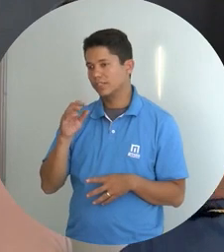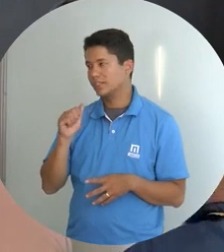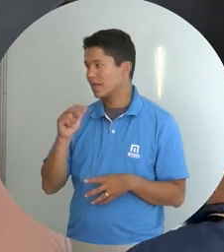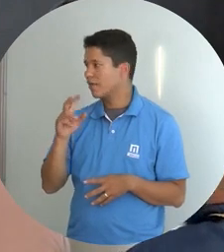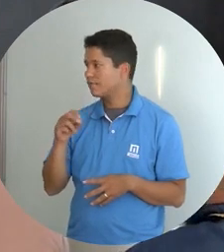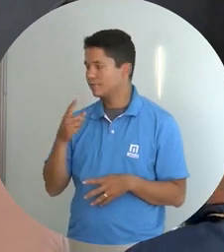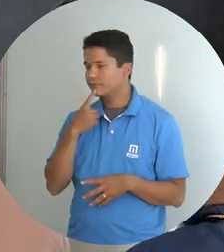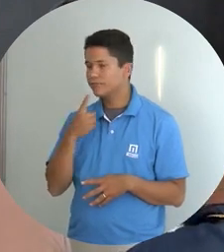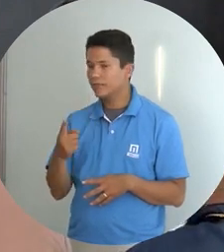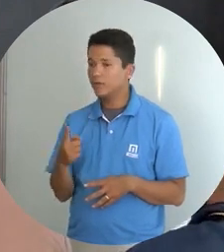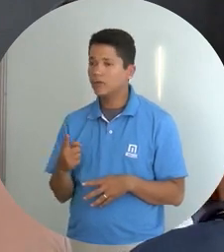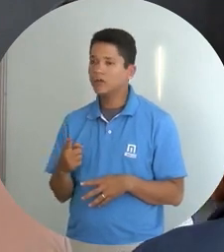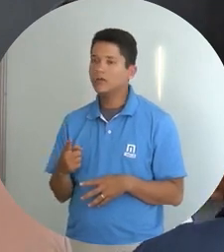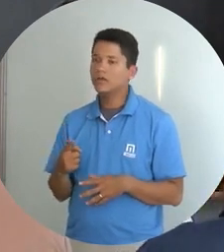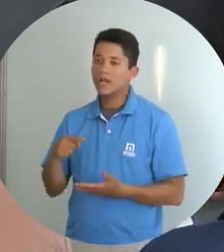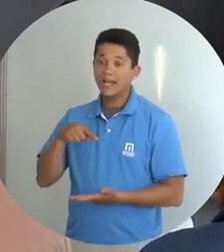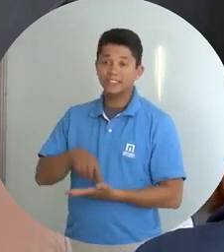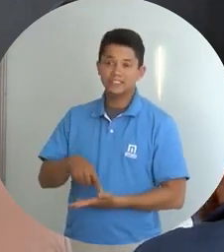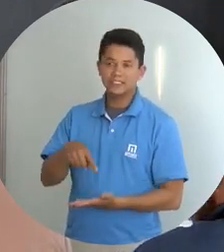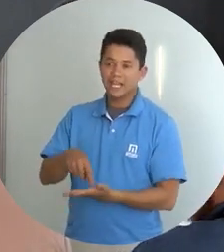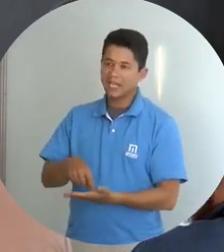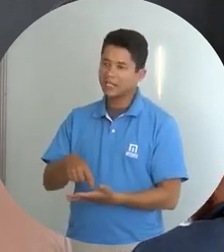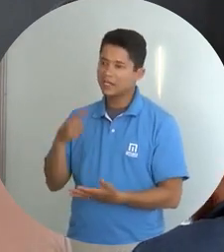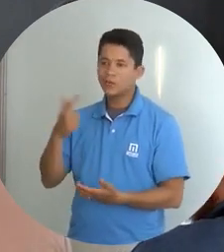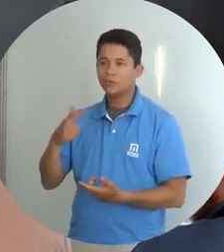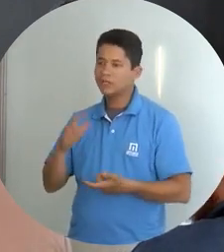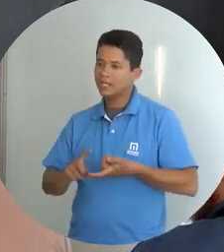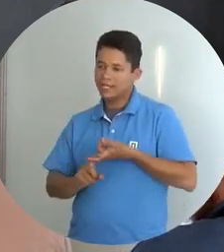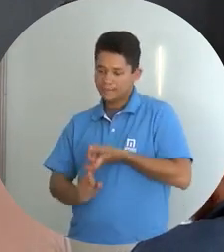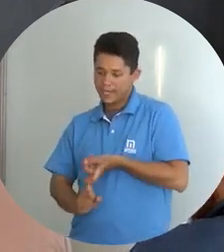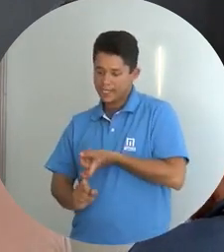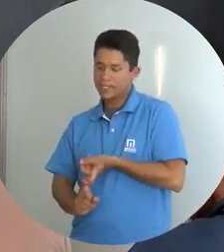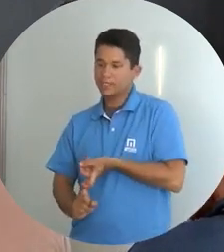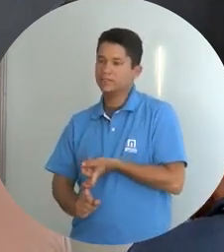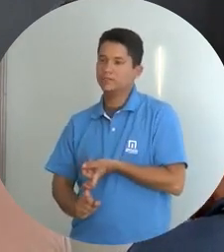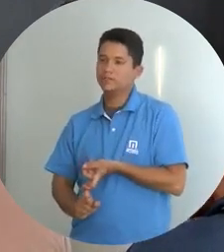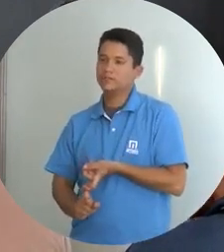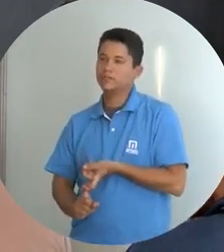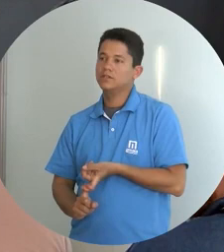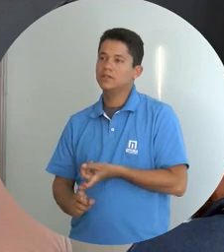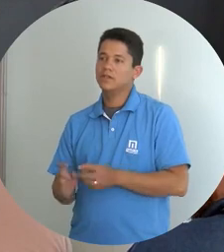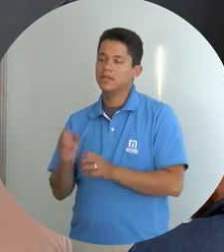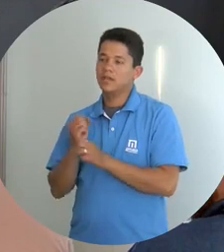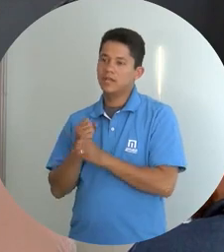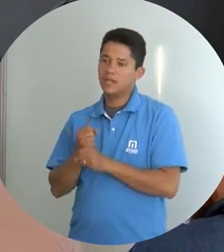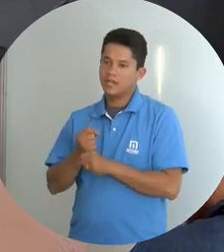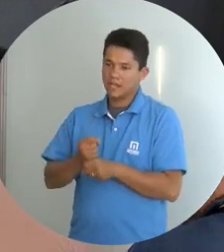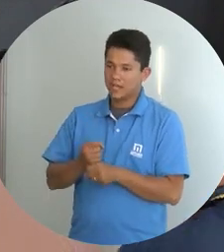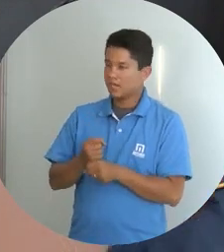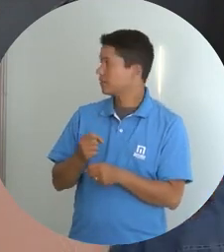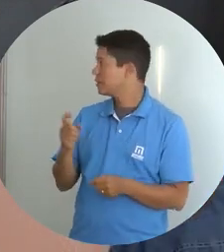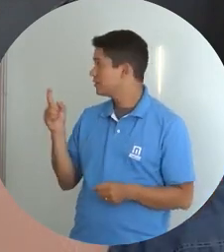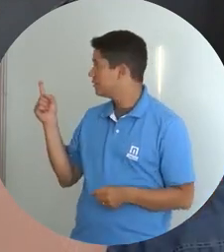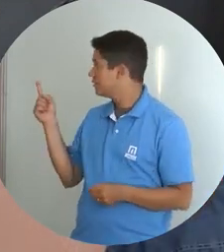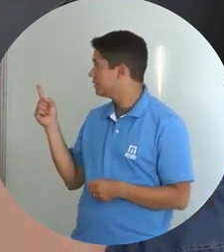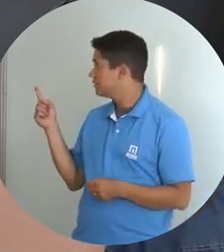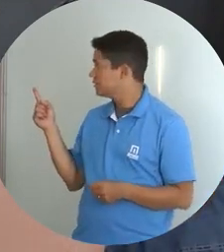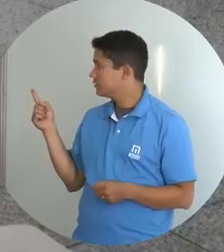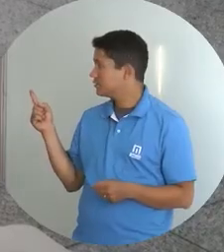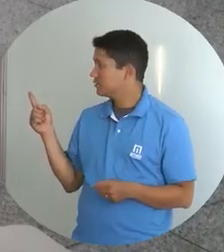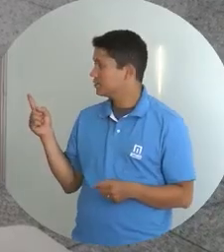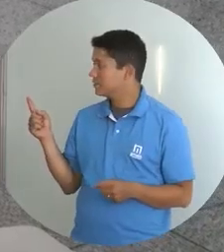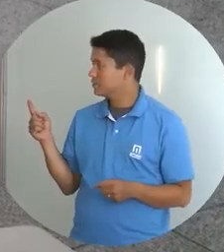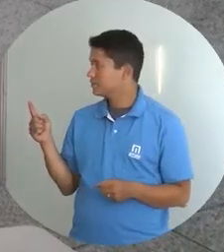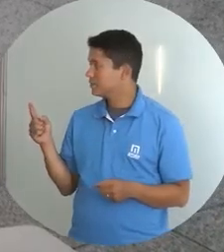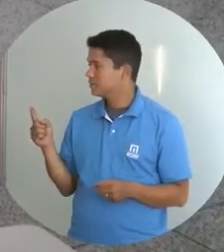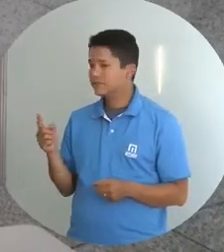Como a estaca inteira não tem emenda, ela é carregada, né, horizontalmente. Então, o Edmar faz uma filinha, o